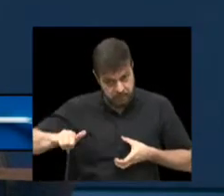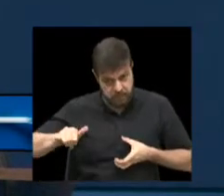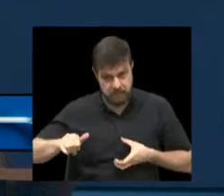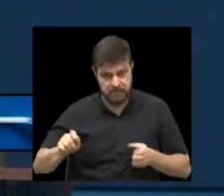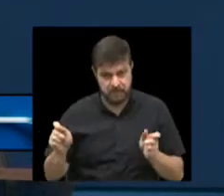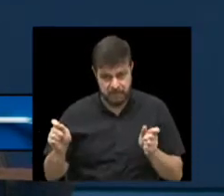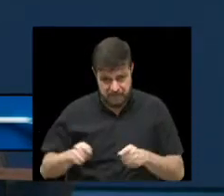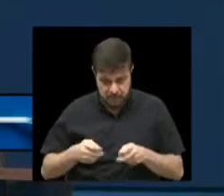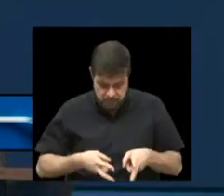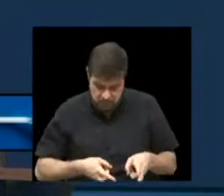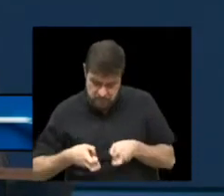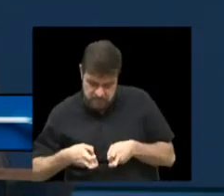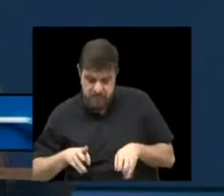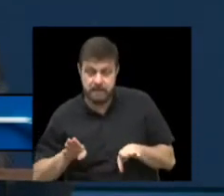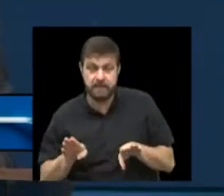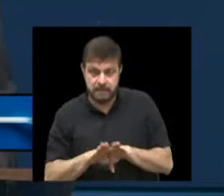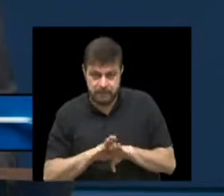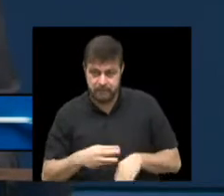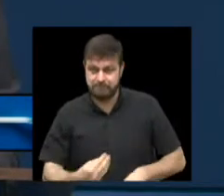você identifica o HPV